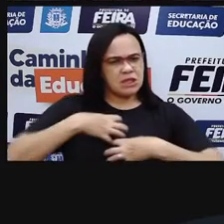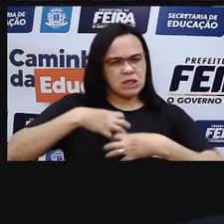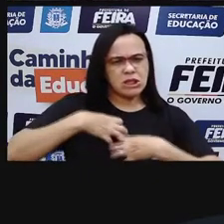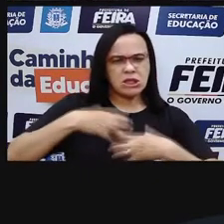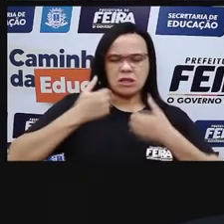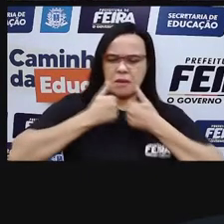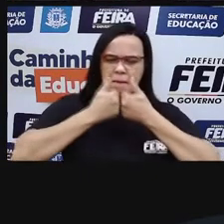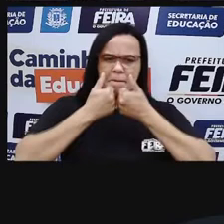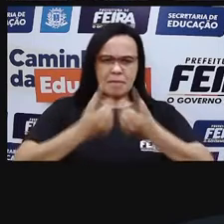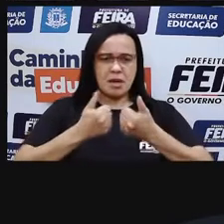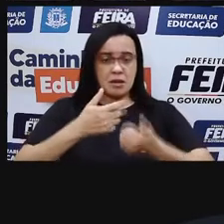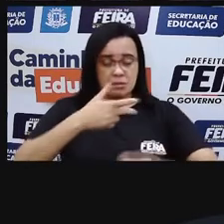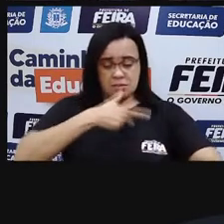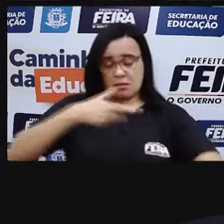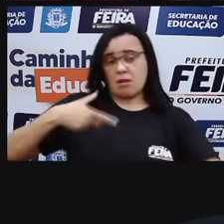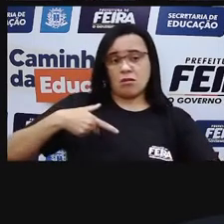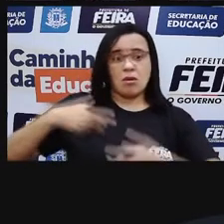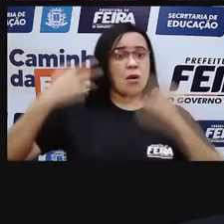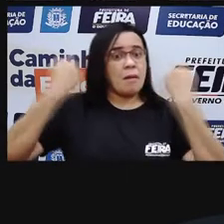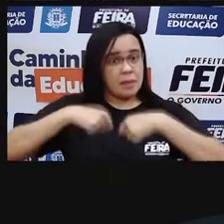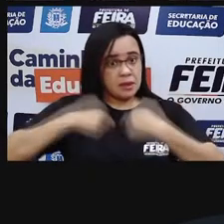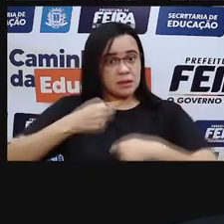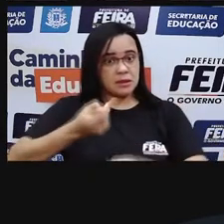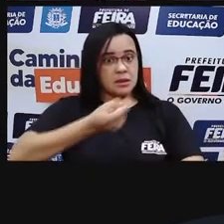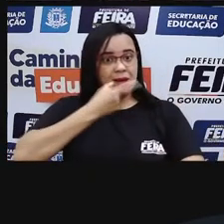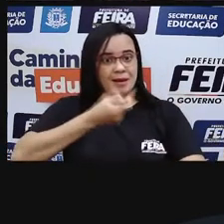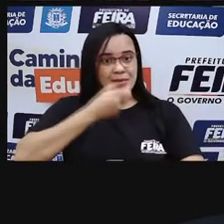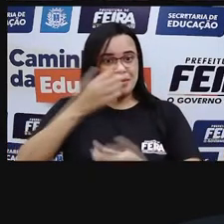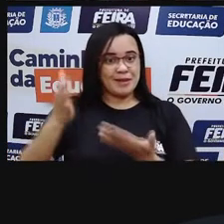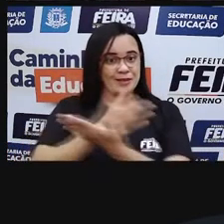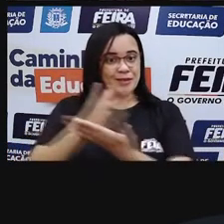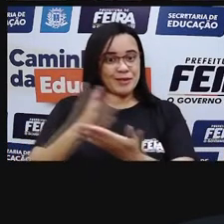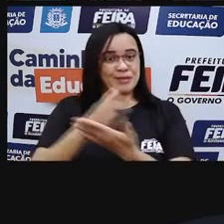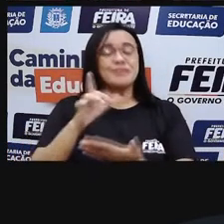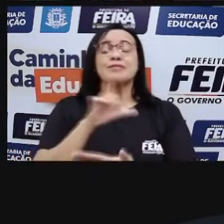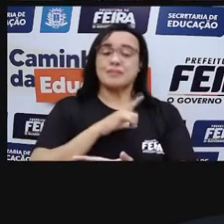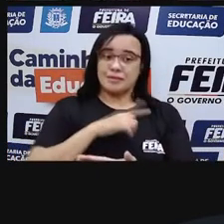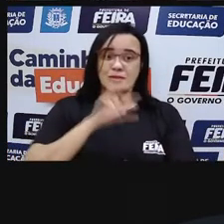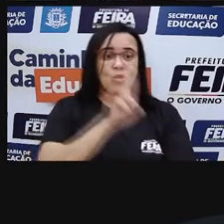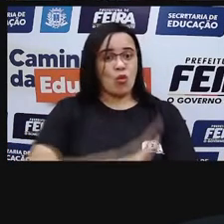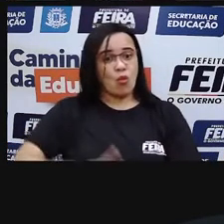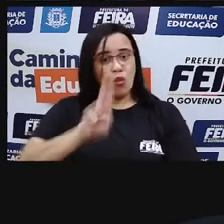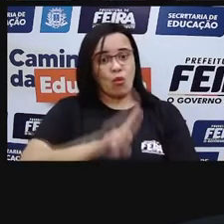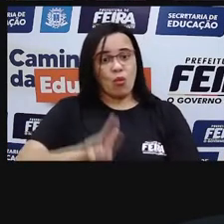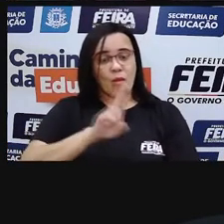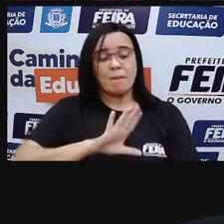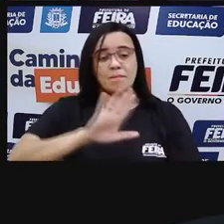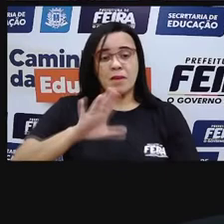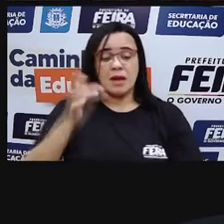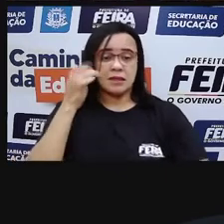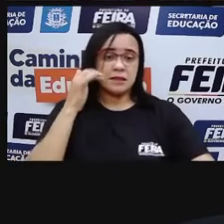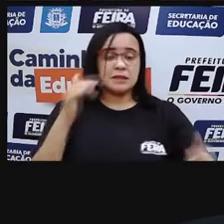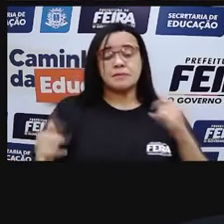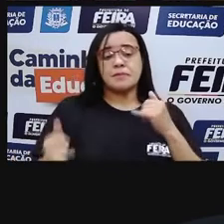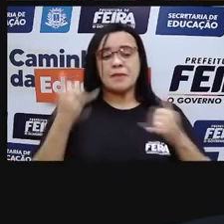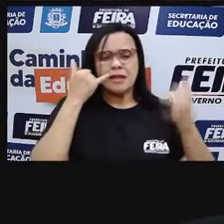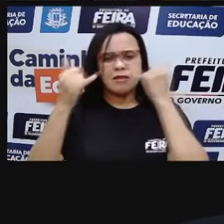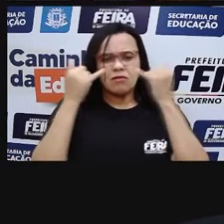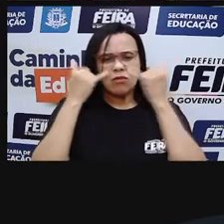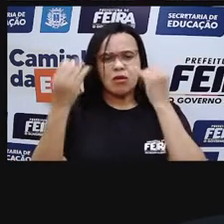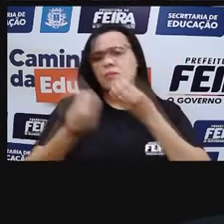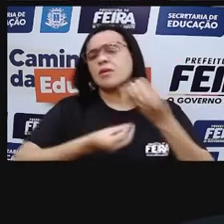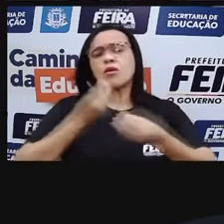precisar usar desses medicamentos. Então a gente precisa saber o que que eles são, tá? Essas informações, né, a Pró tirou sobre